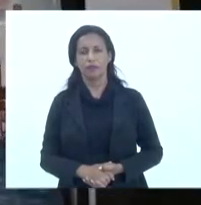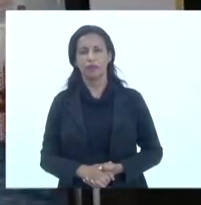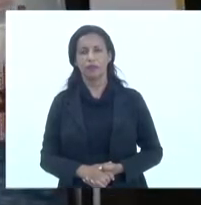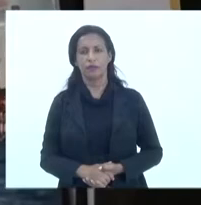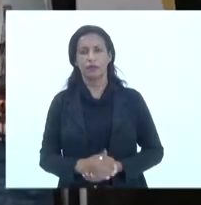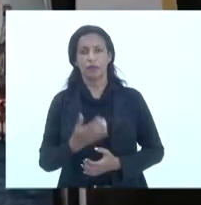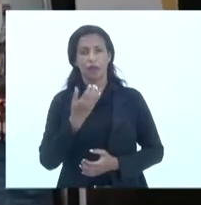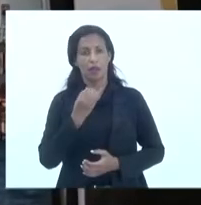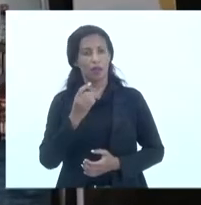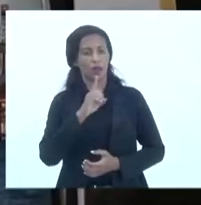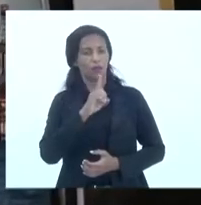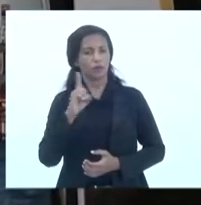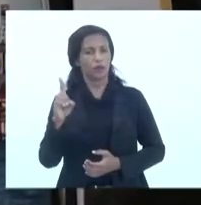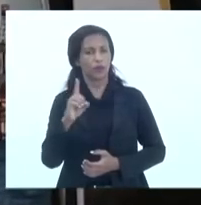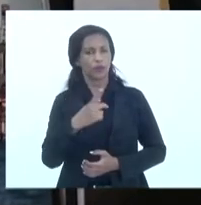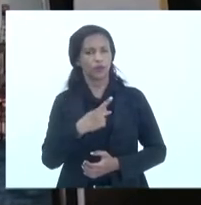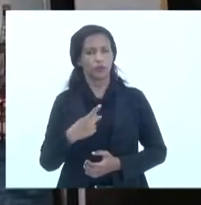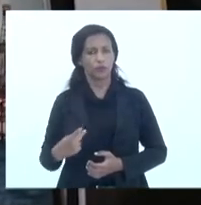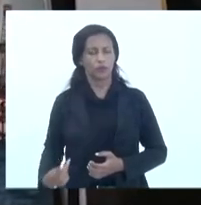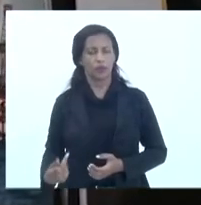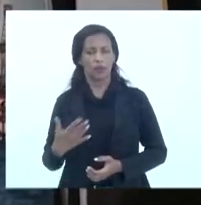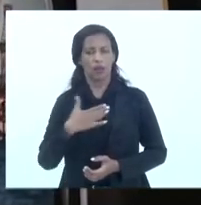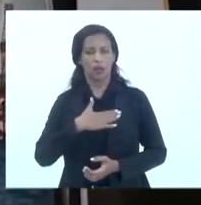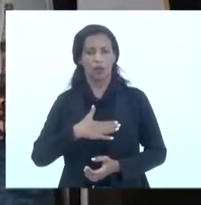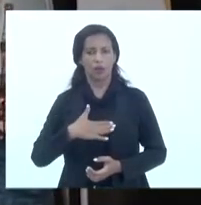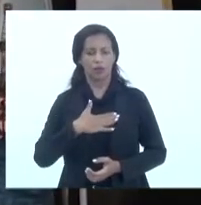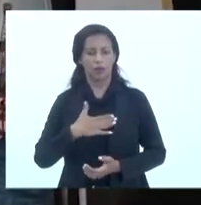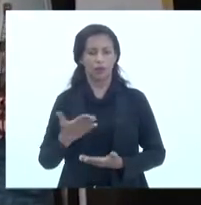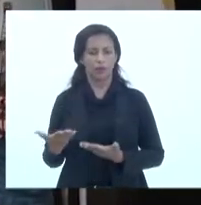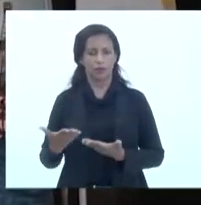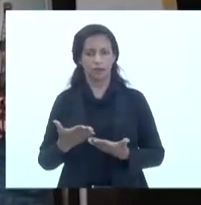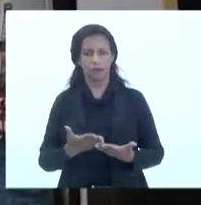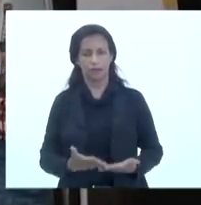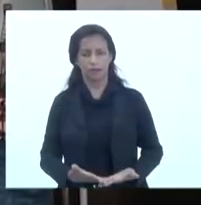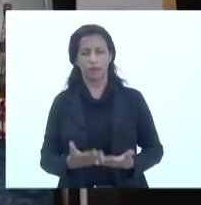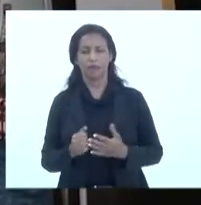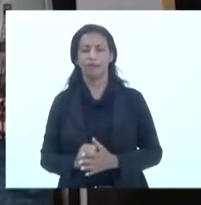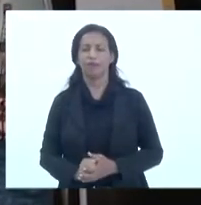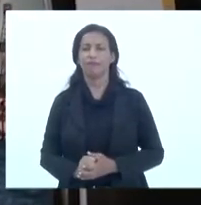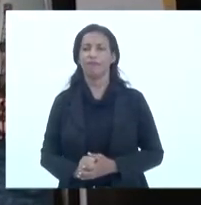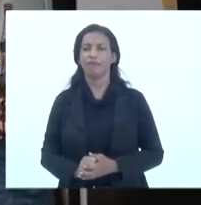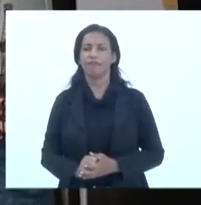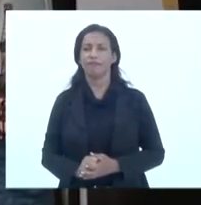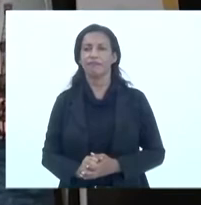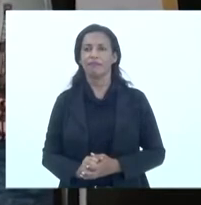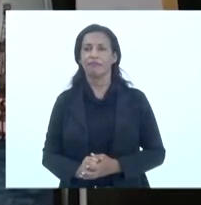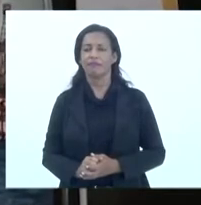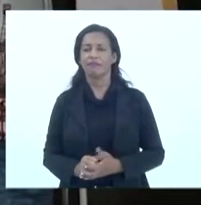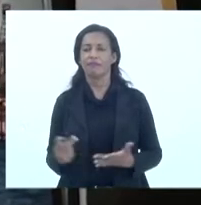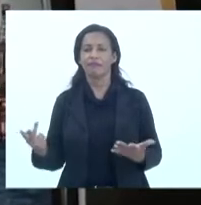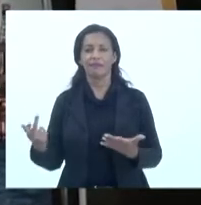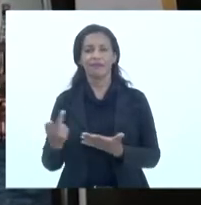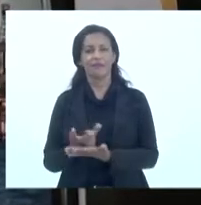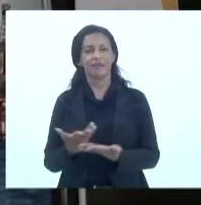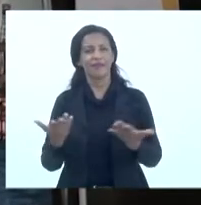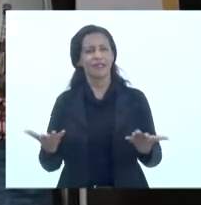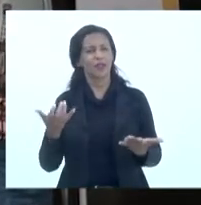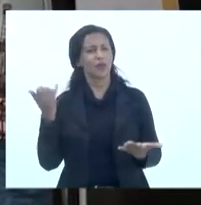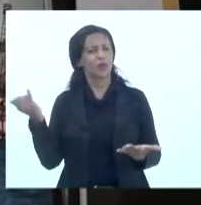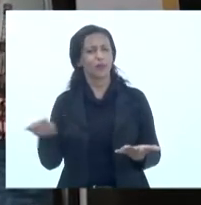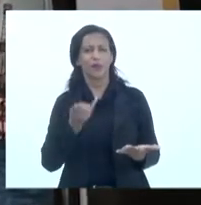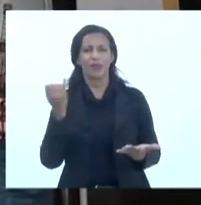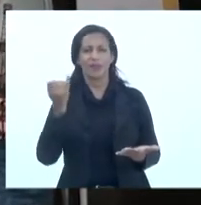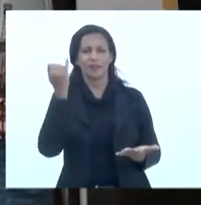Bom dia, presidente. É um prazer estar aqui num evento tão importante quanto